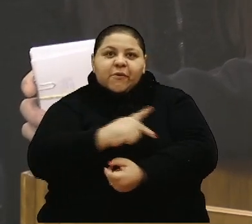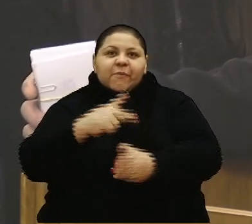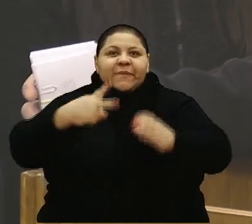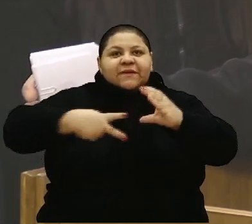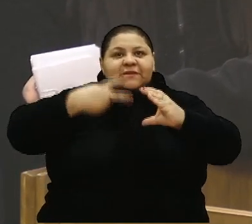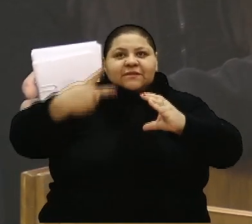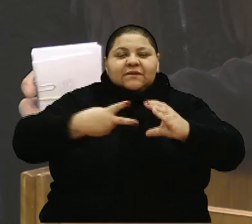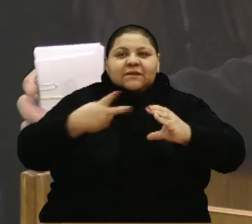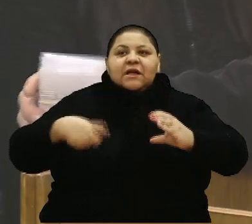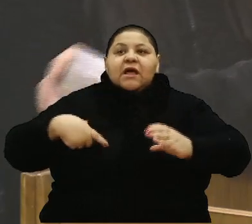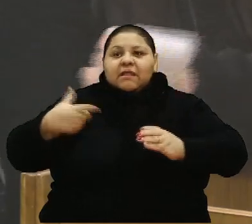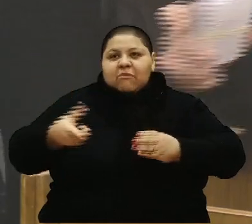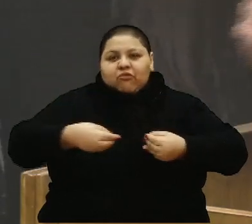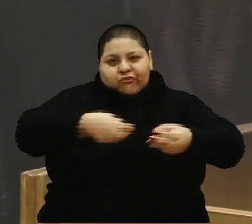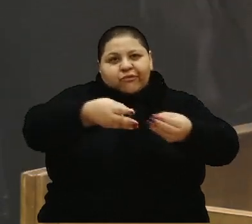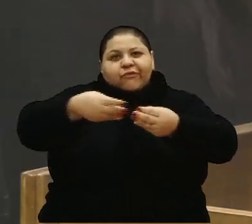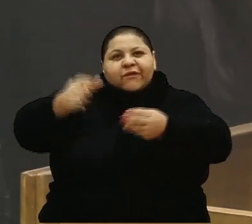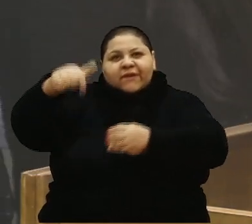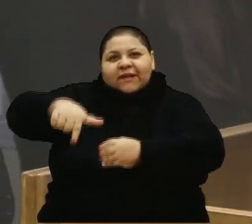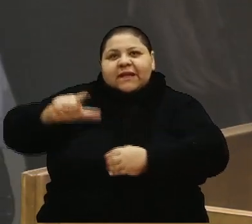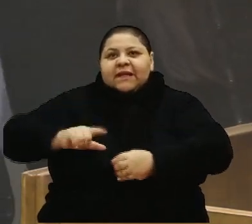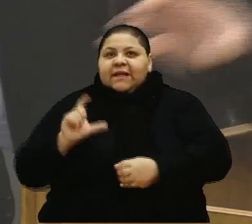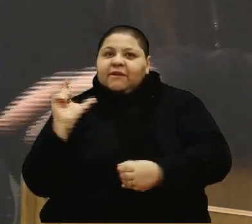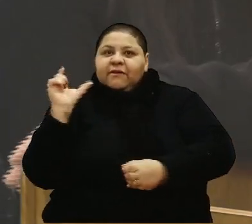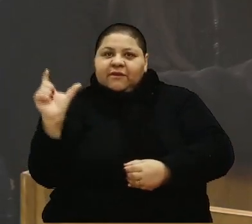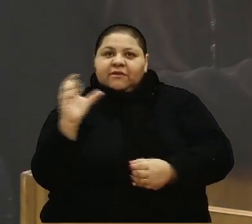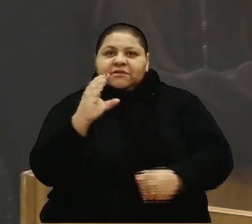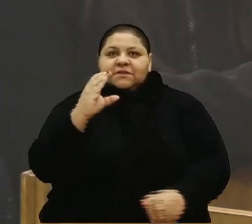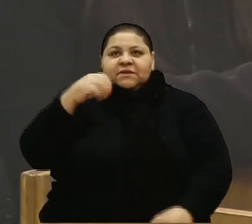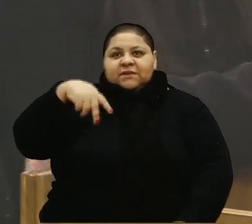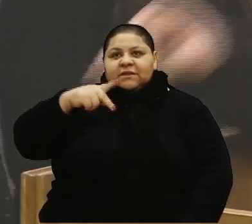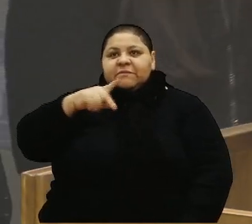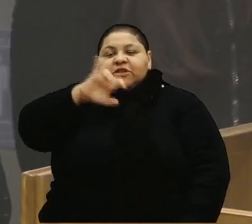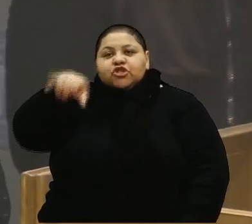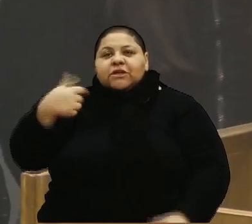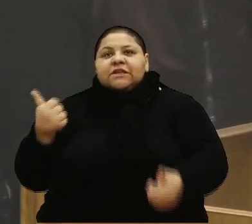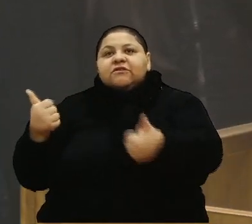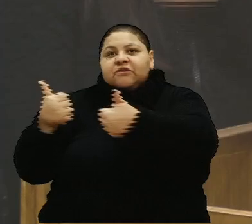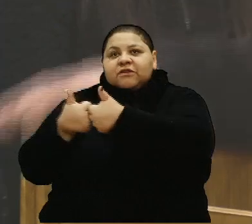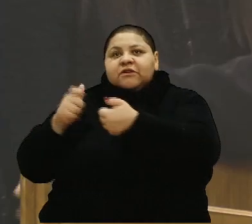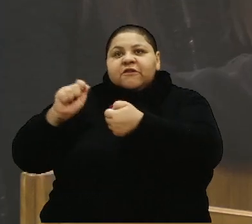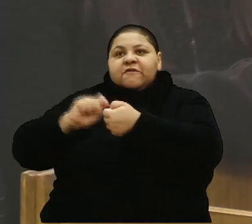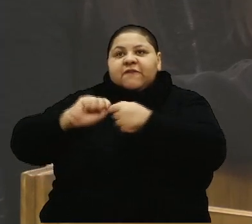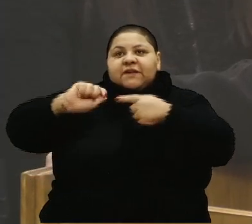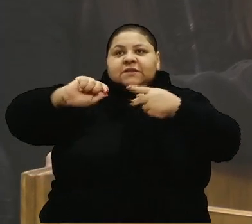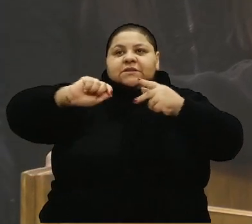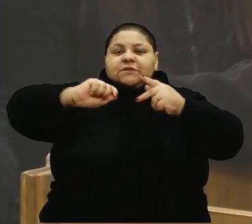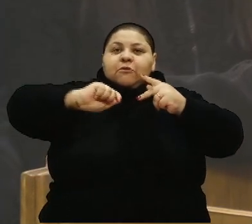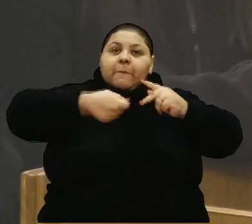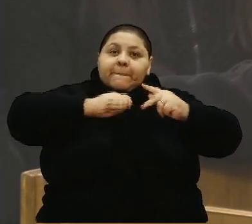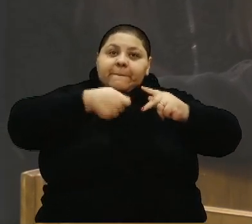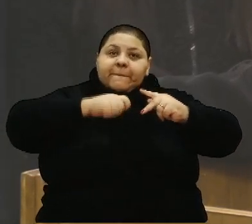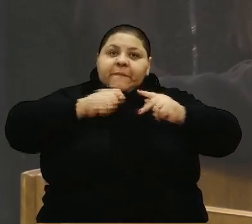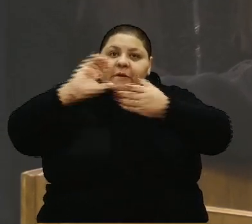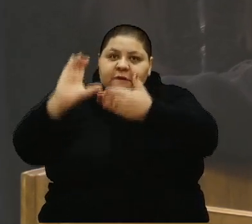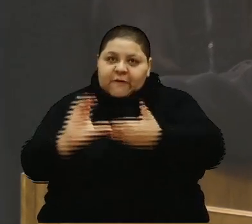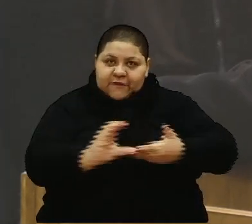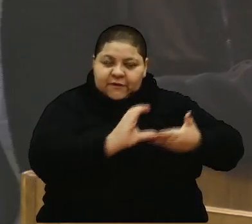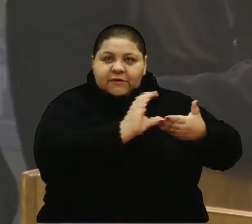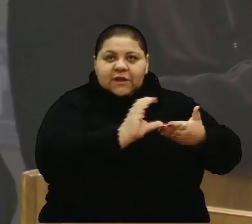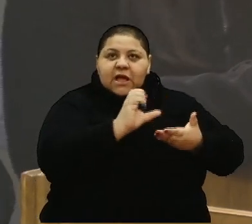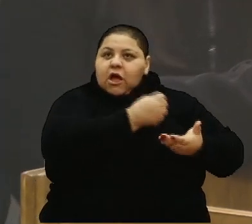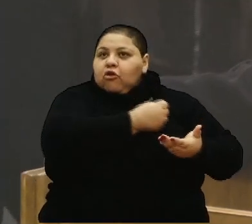depois vocês procuram ele. Aqui tem o cartão do CNPJ junto, faz um Pix, deposita o número do